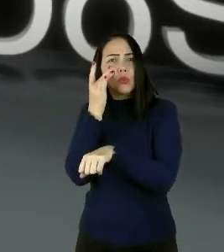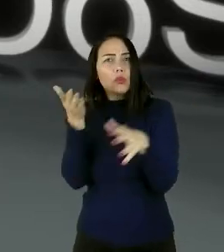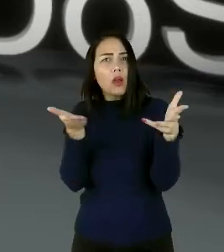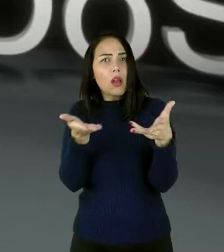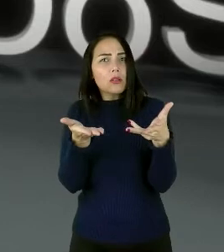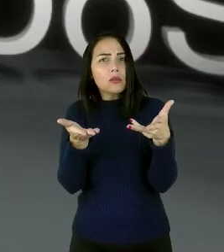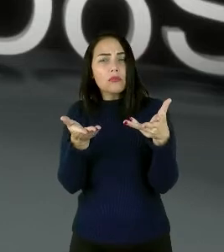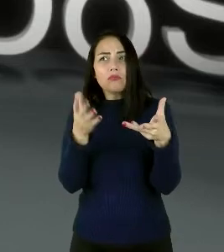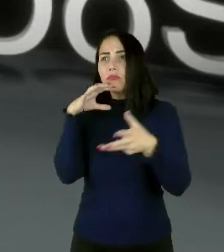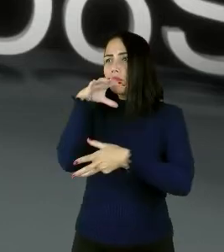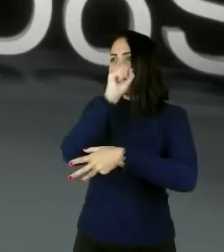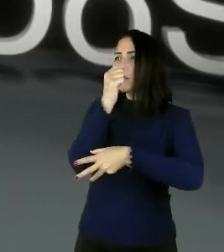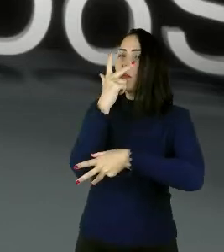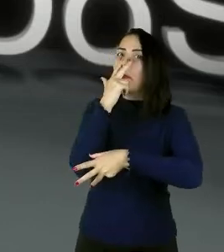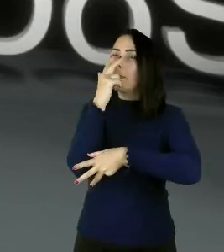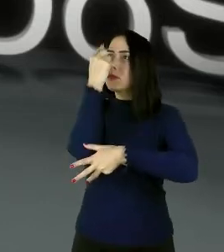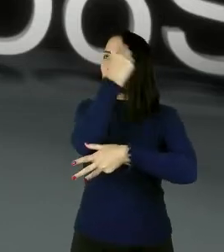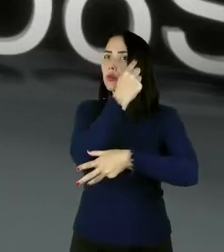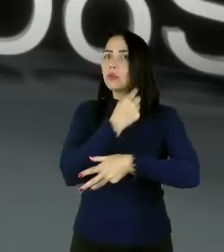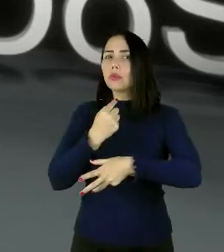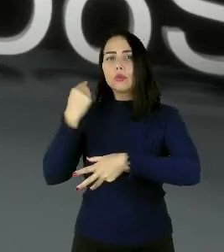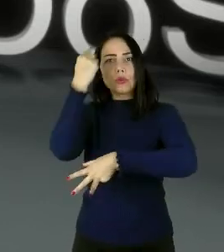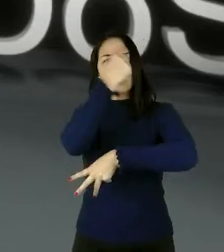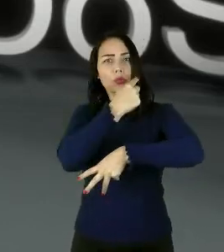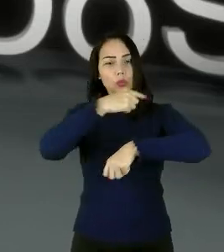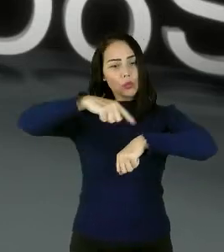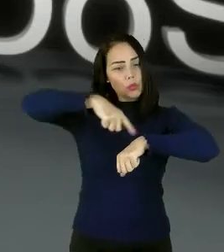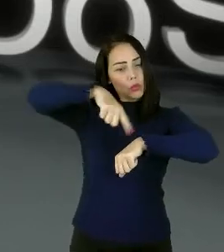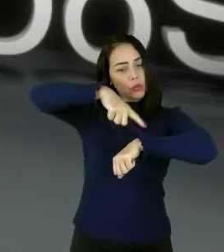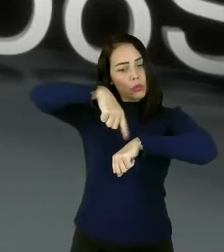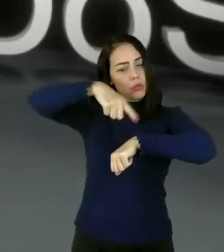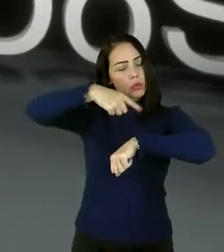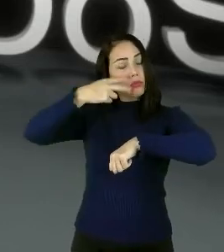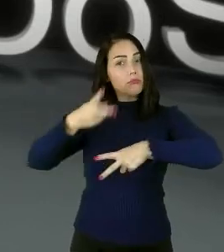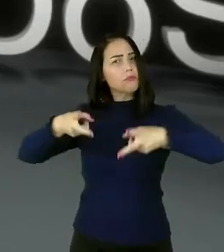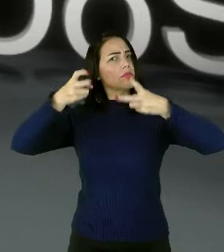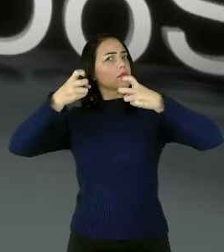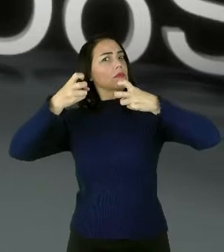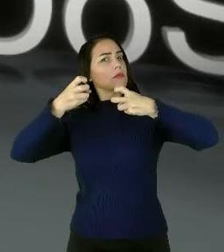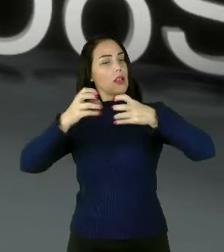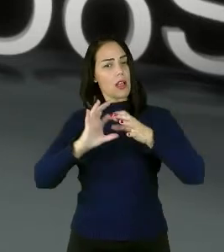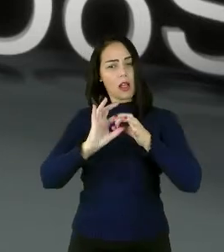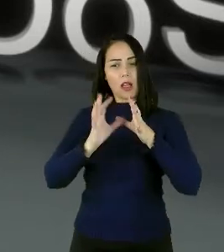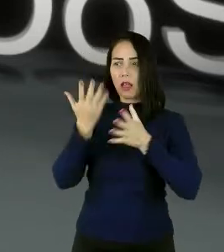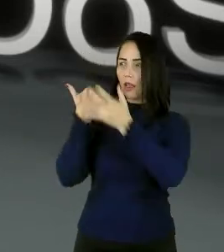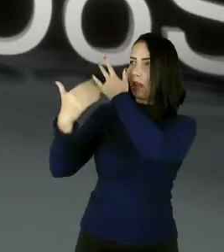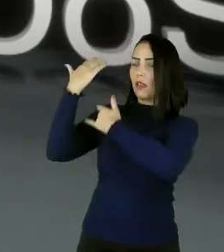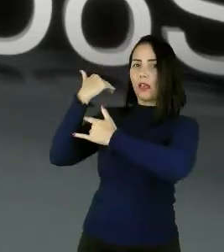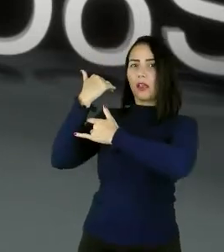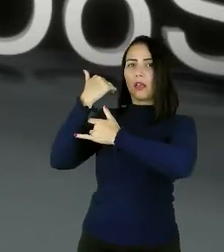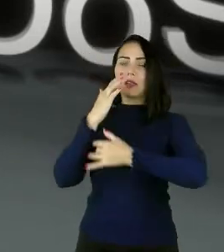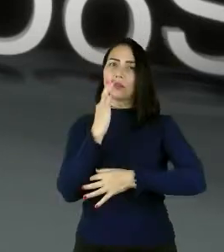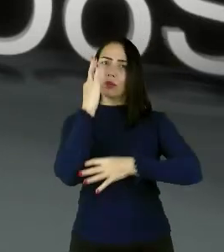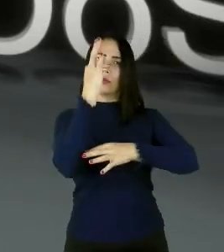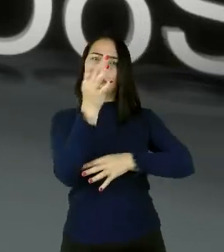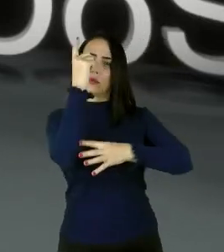passa tão rápido como este marcador de segundos quando vemos sobra o tempo passado e o caminho do